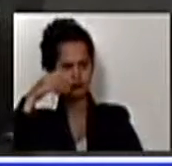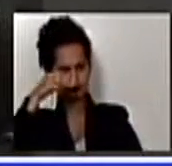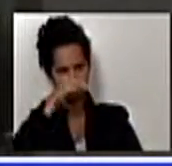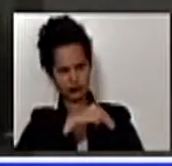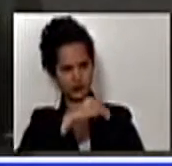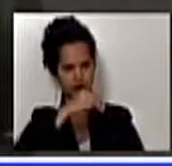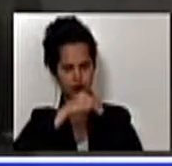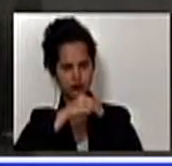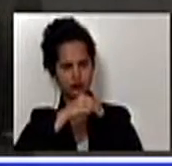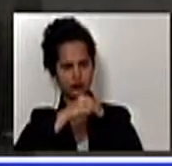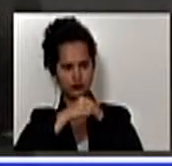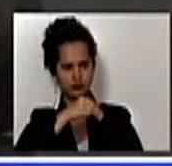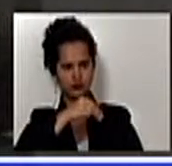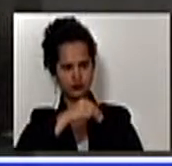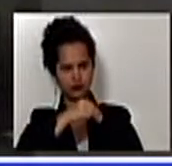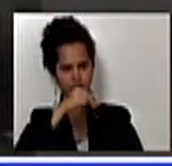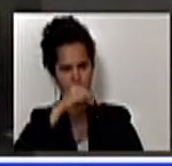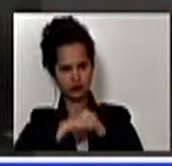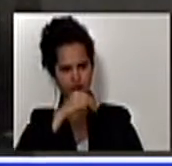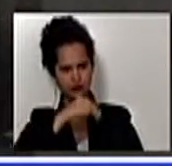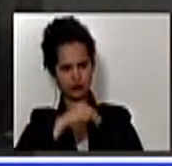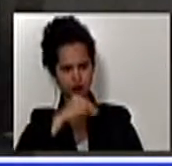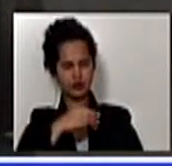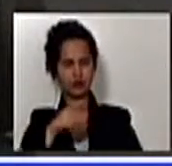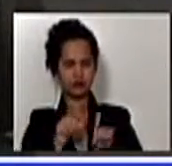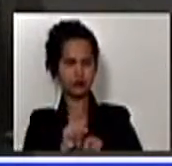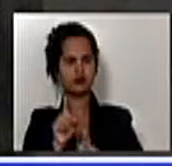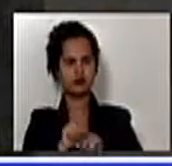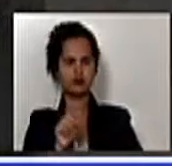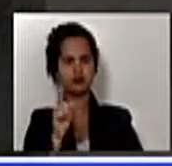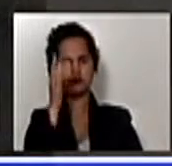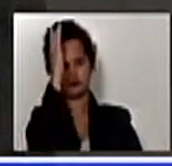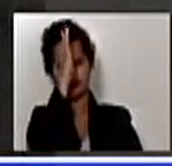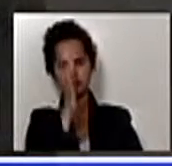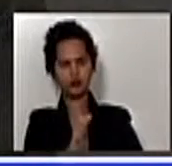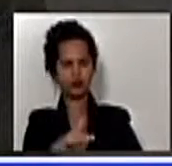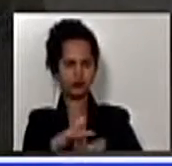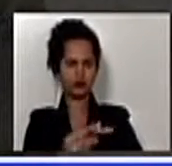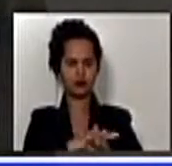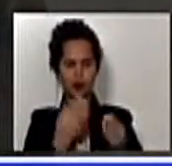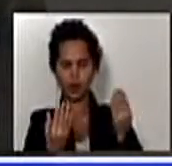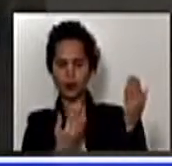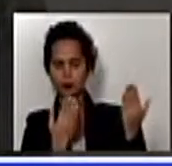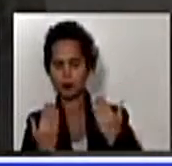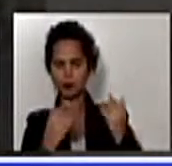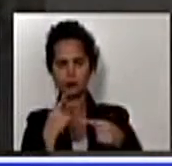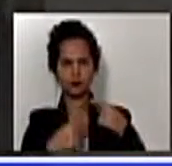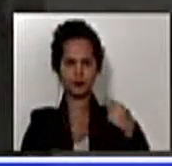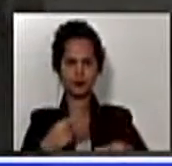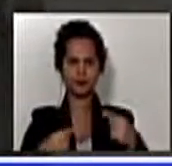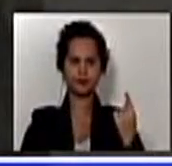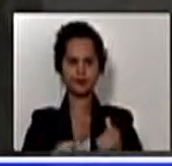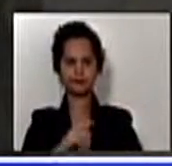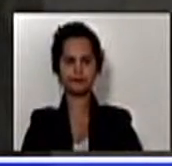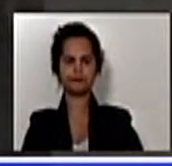Energia do Tesouro Nacional já conversaram em várias reuniões. Esse